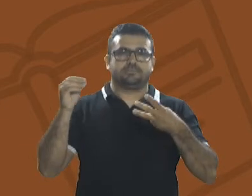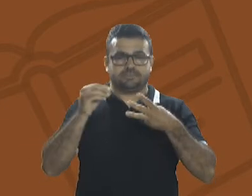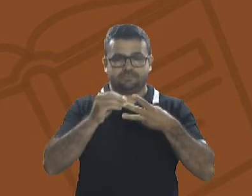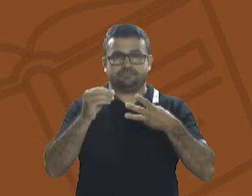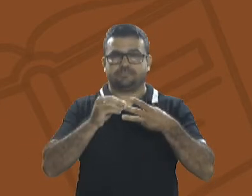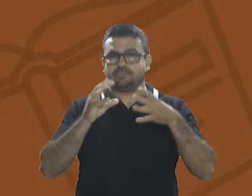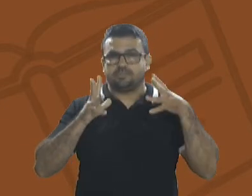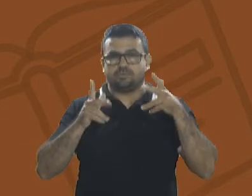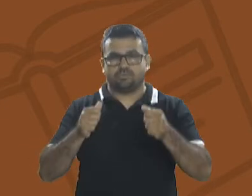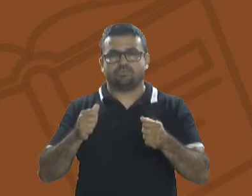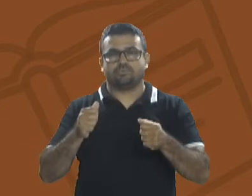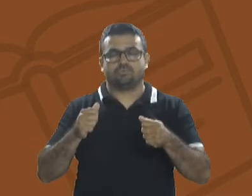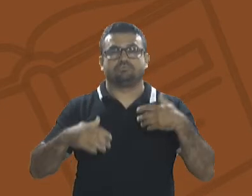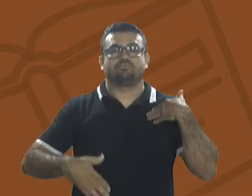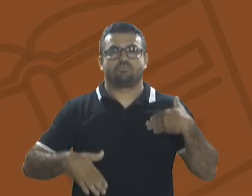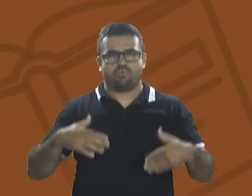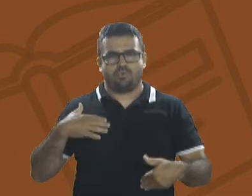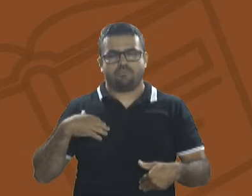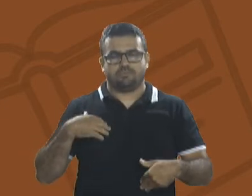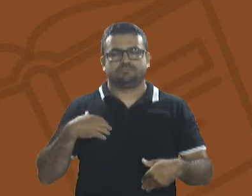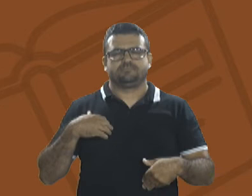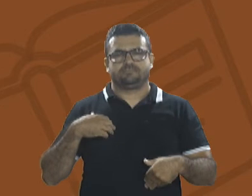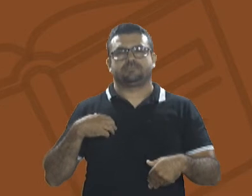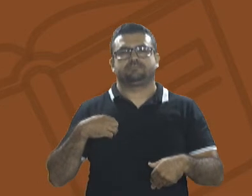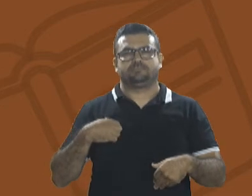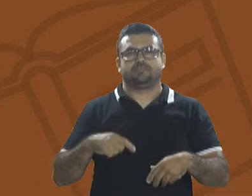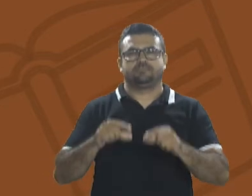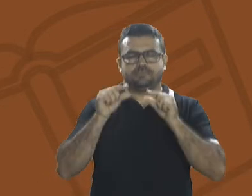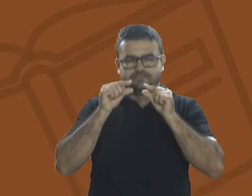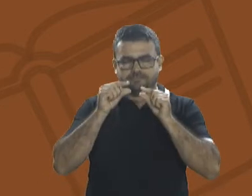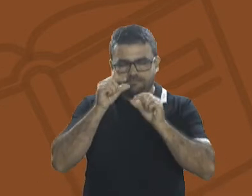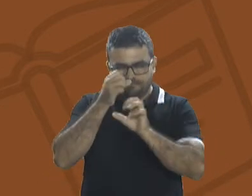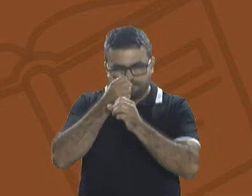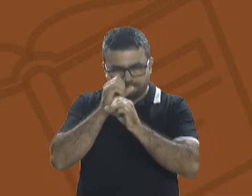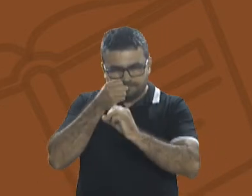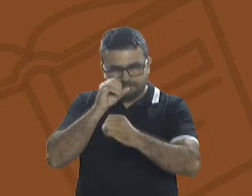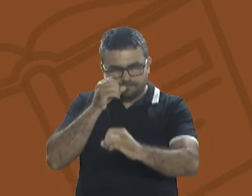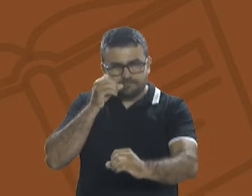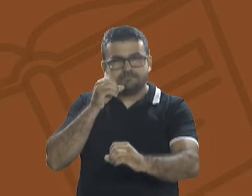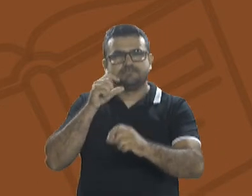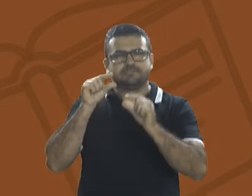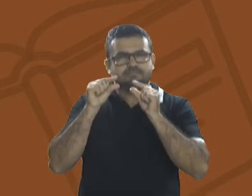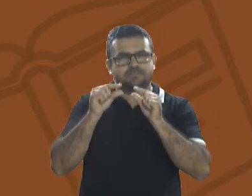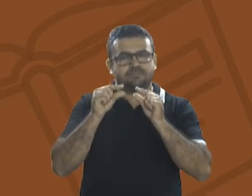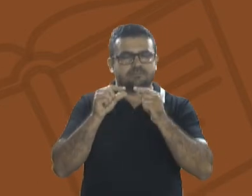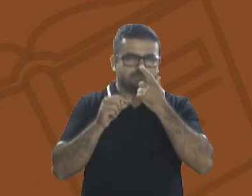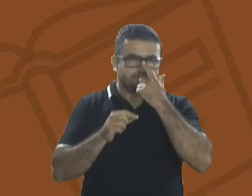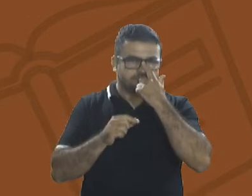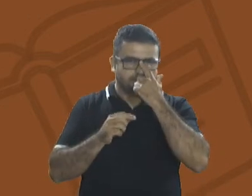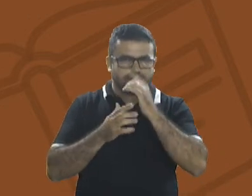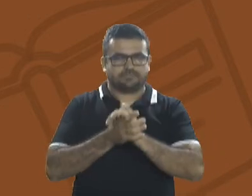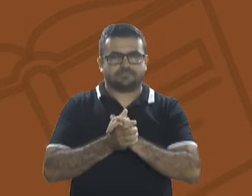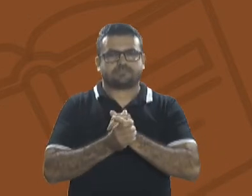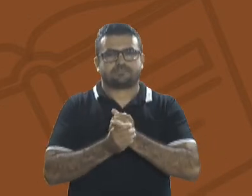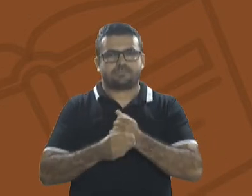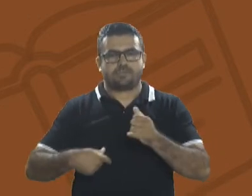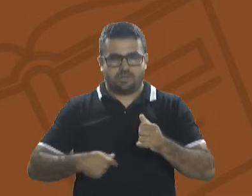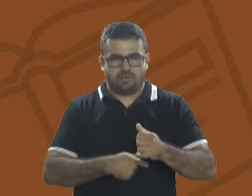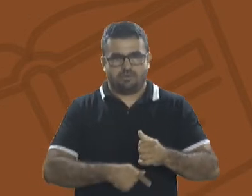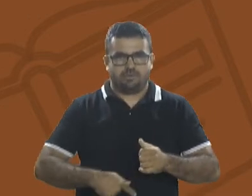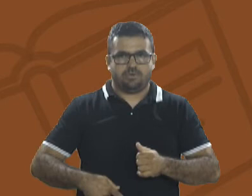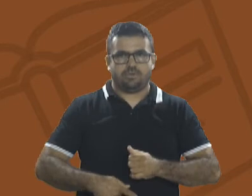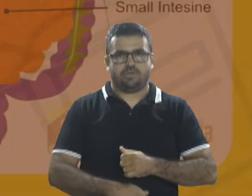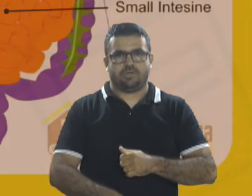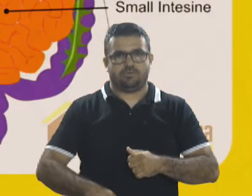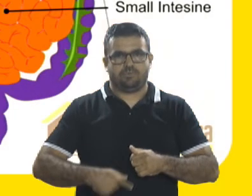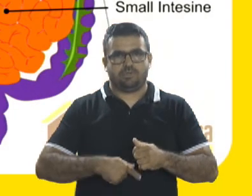nível molecular, certo? Bem pequenininhas, bem a estrutura bem pequenininhas. E o intestino grosso,